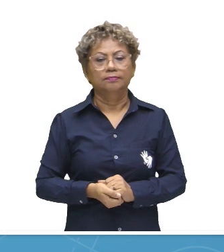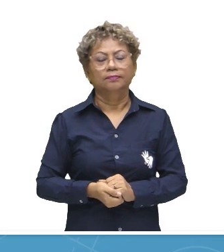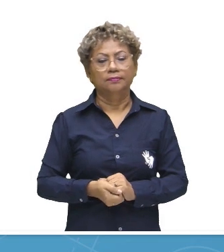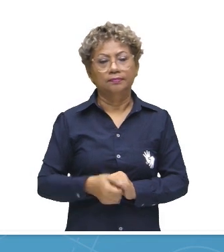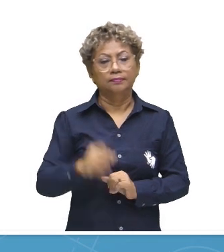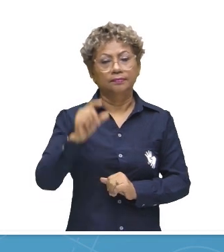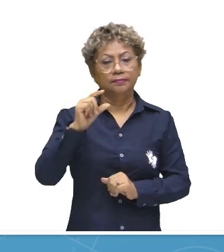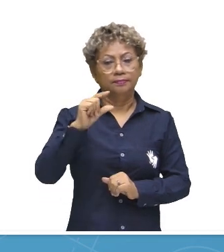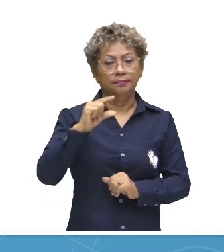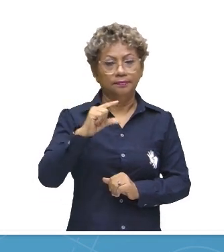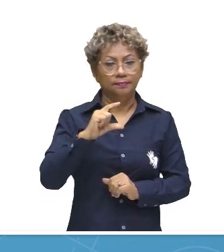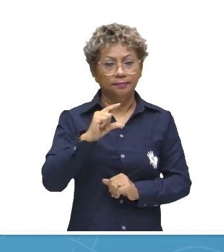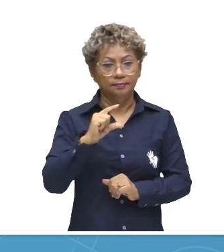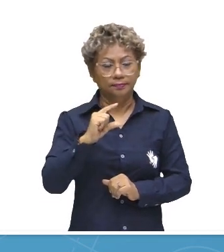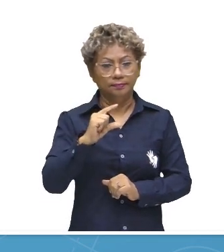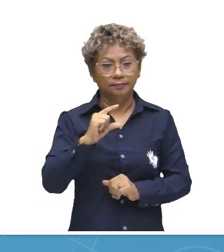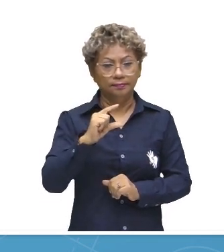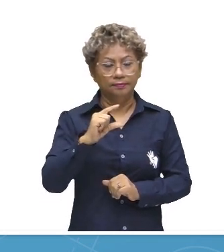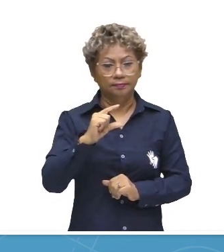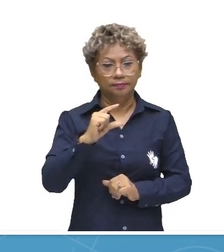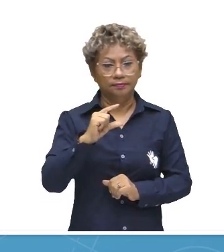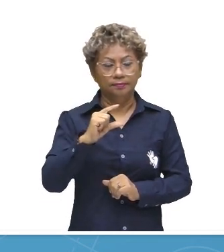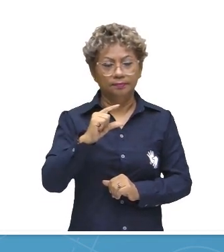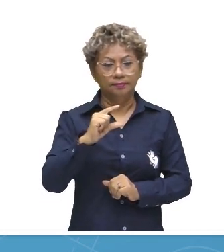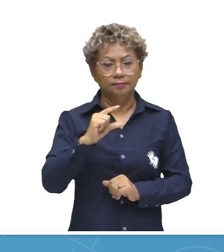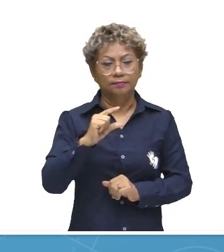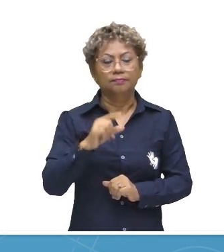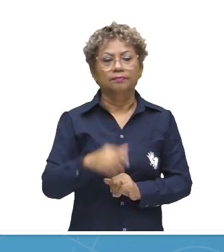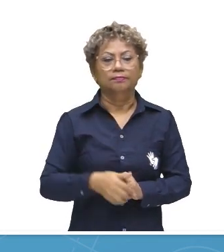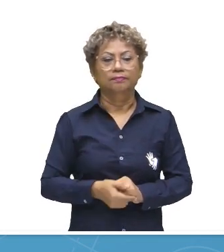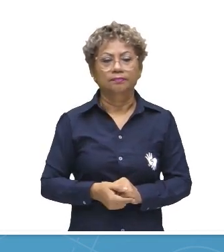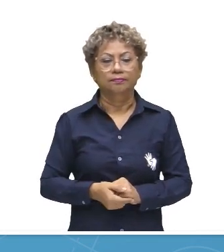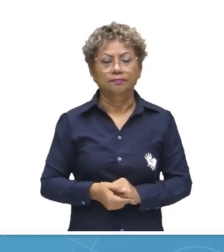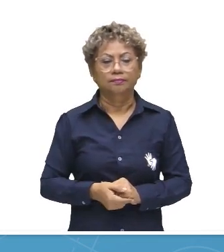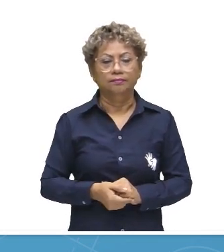menores que 180 graus. Outra coisa,